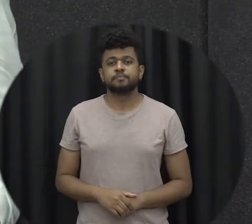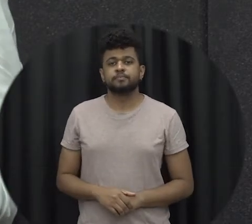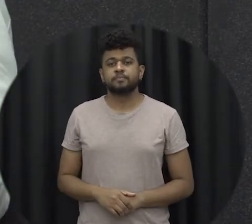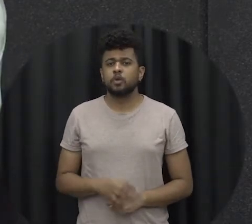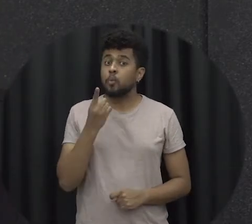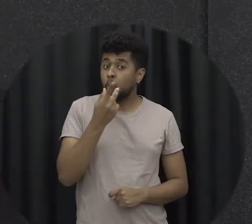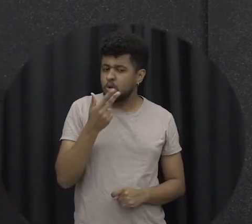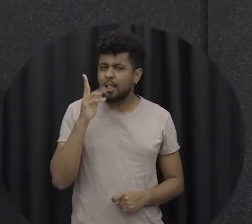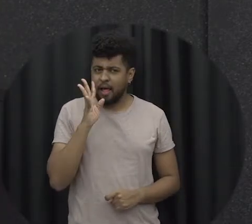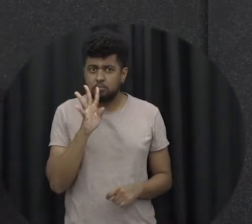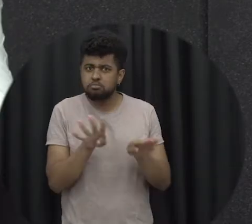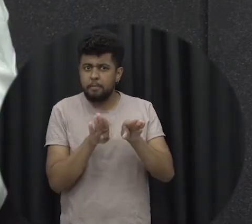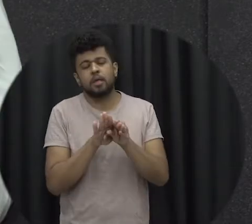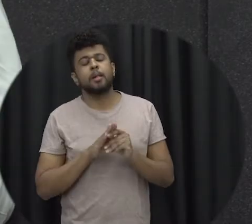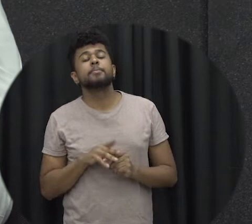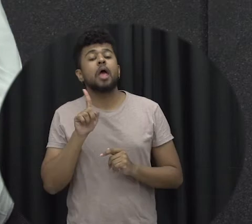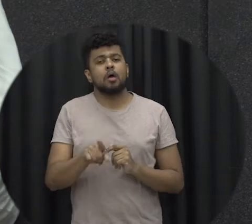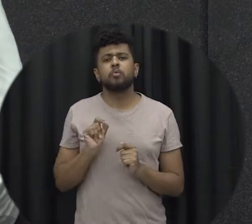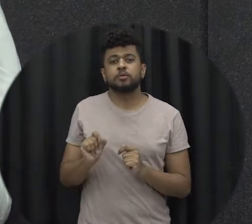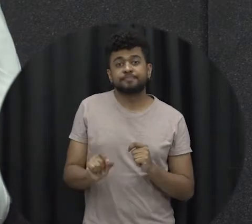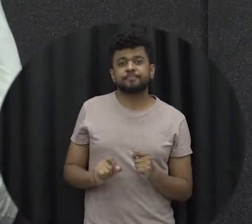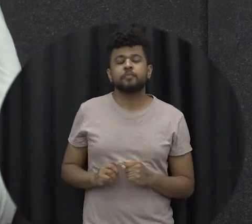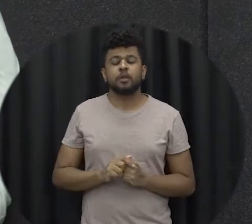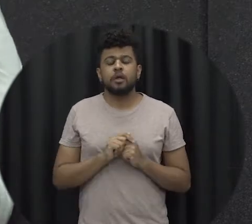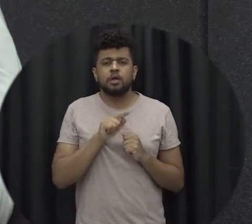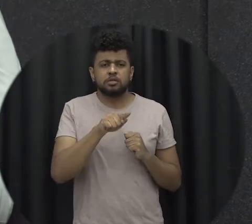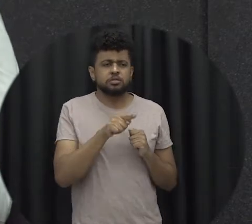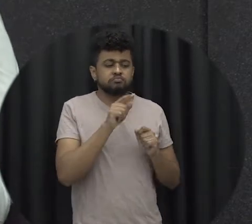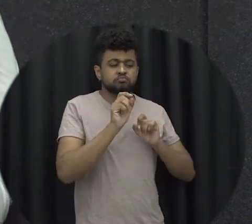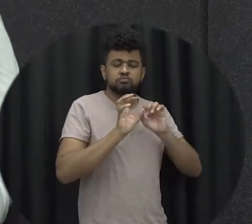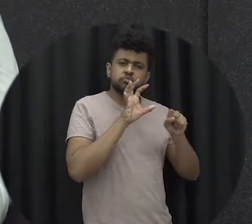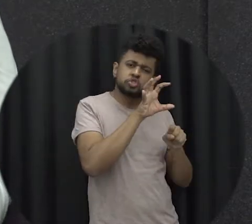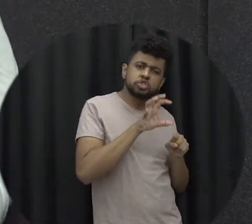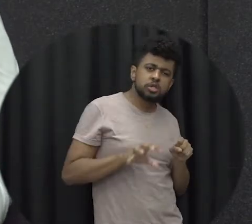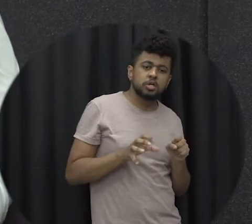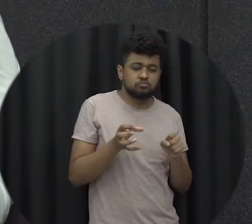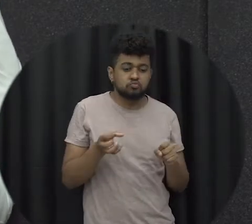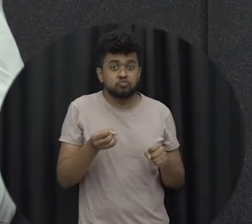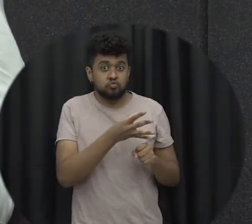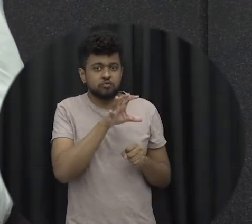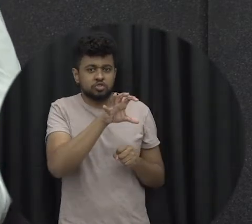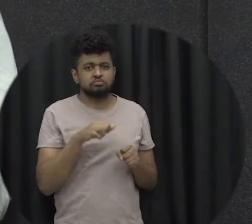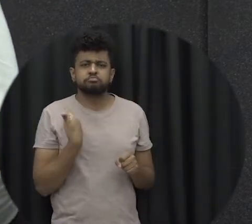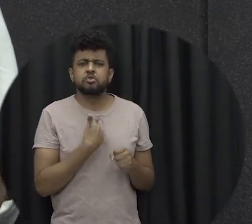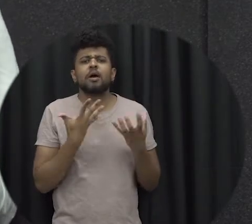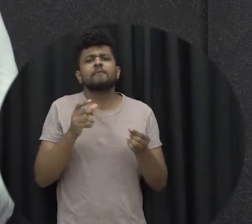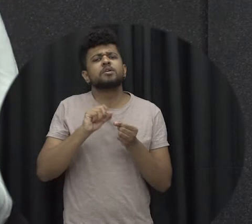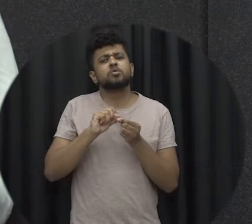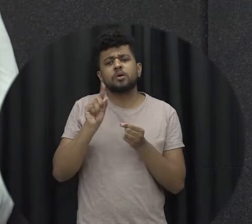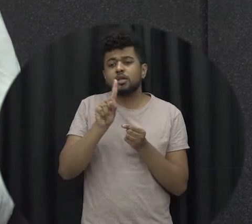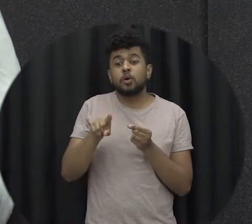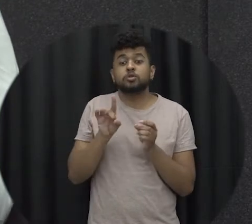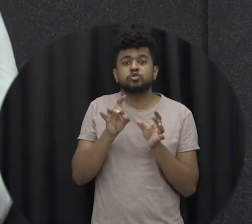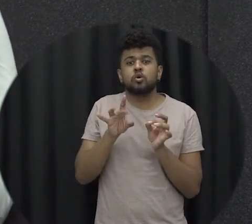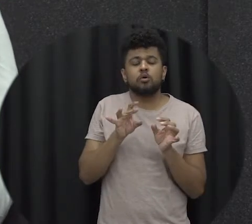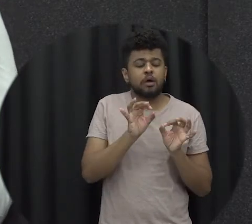Uma coisa legal também é que nessa formulação aí, nesse inoculante, a gente pretende não só tratar a